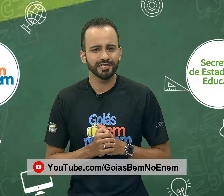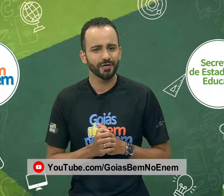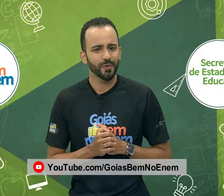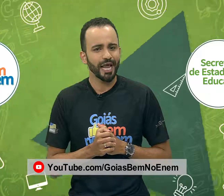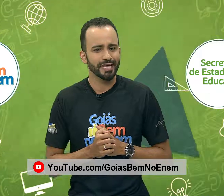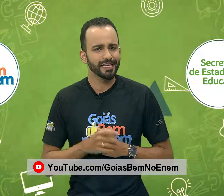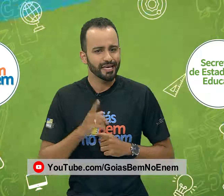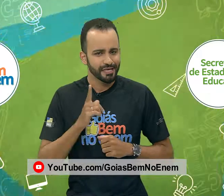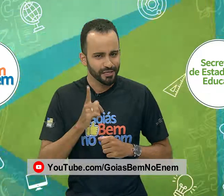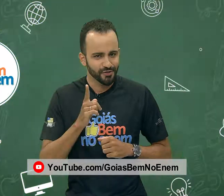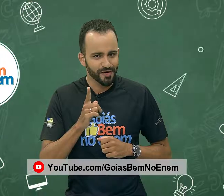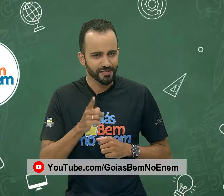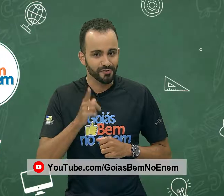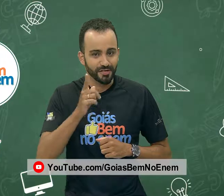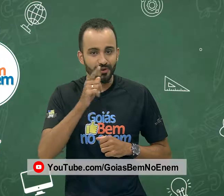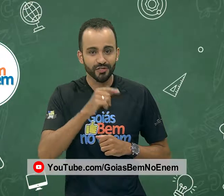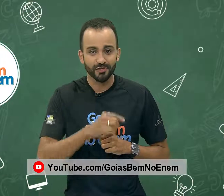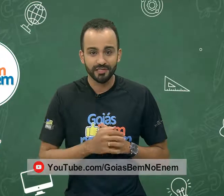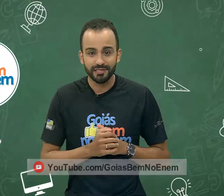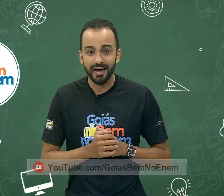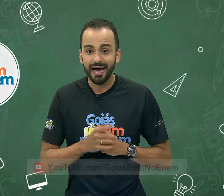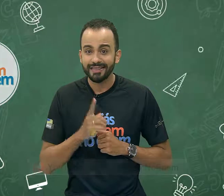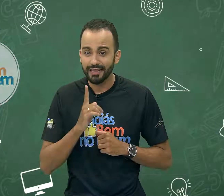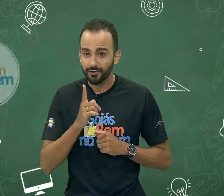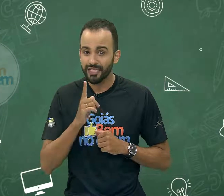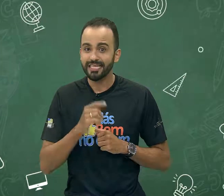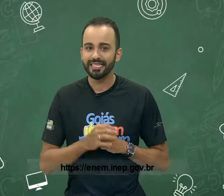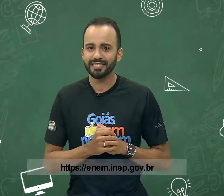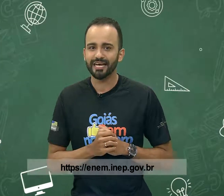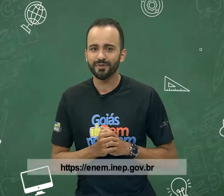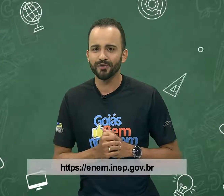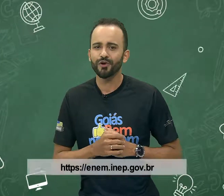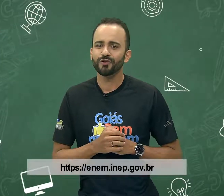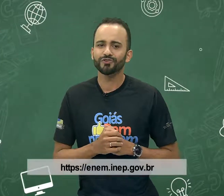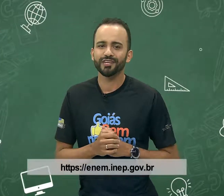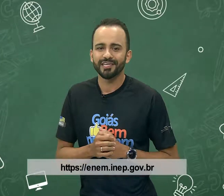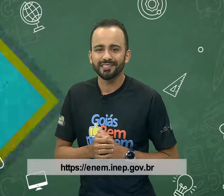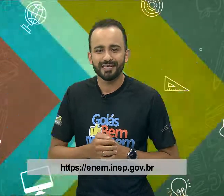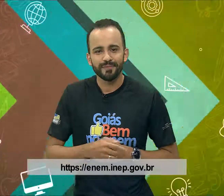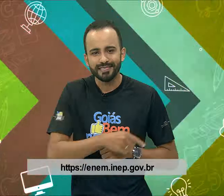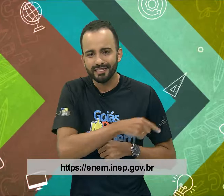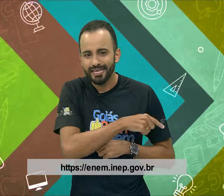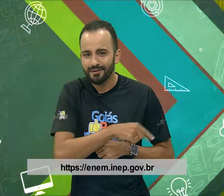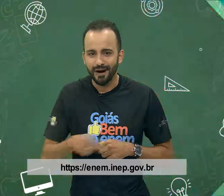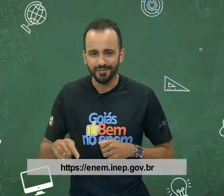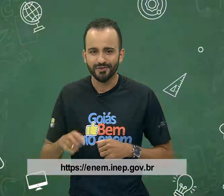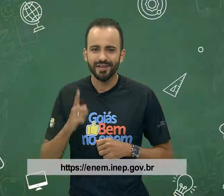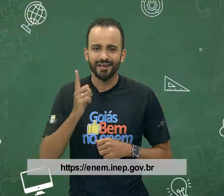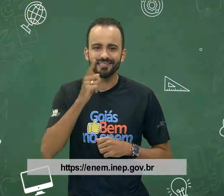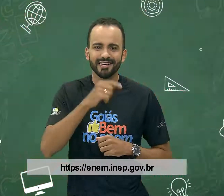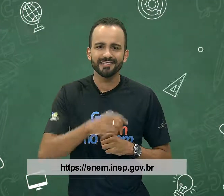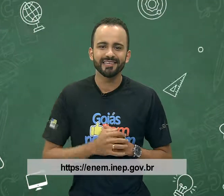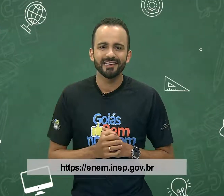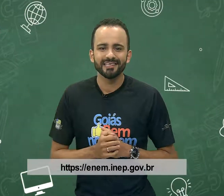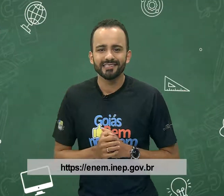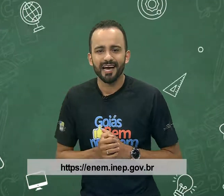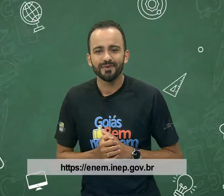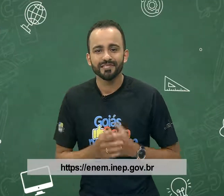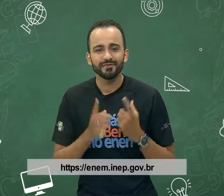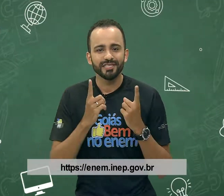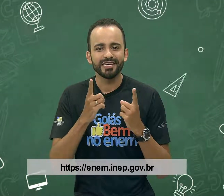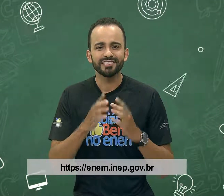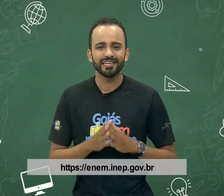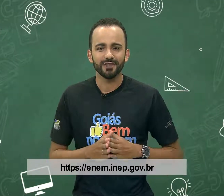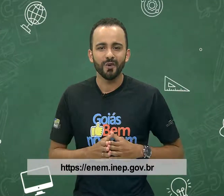taxa de inscrição do Enem. Isso mesmo, você pode solicitar até o dia 15 de abril no site que está aparecendo aqui embaixo. Acesse e